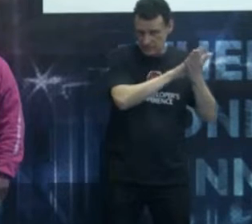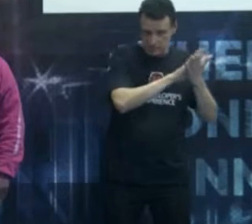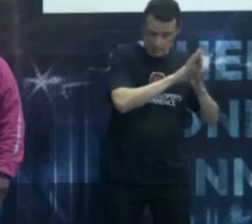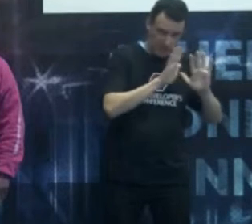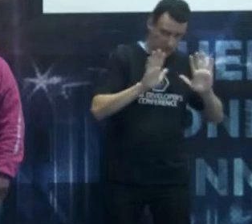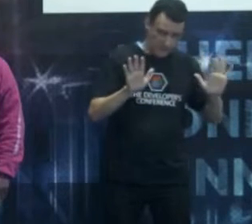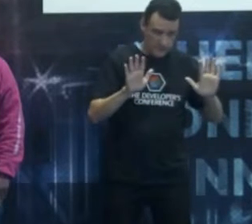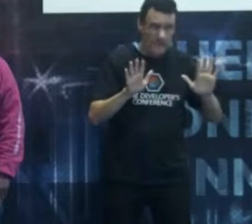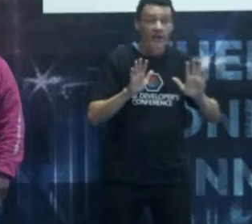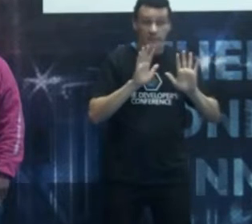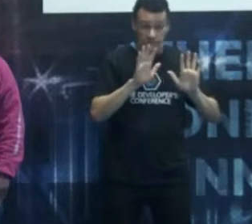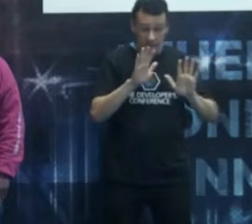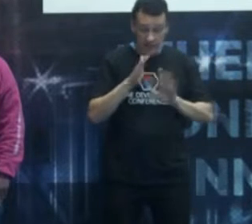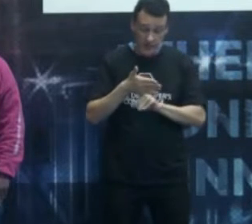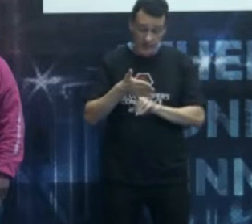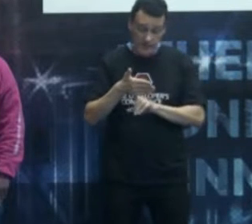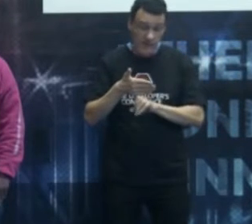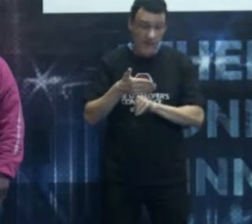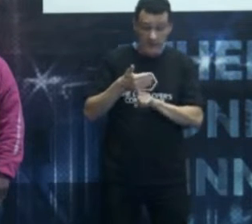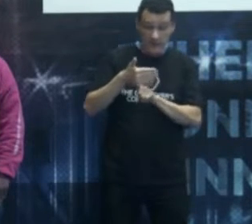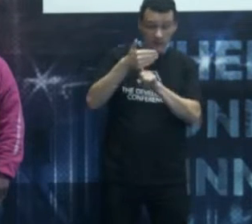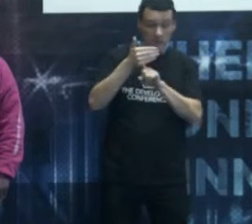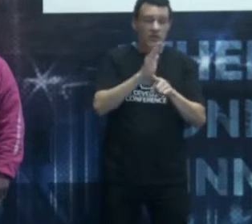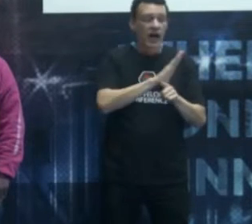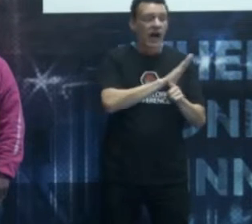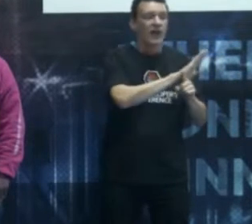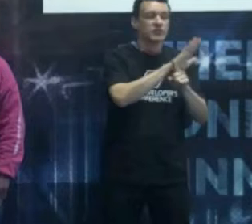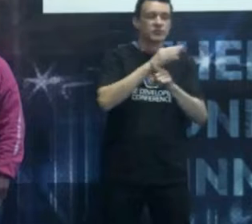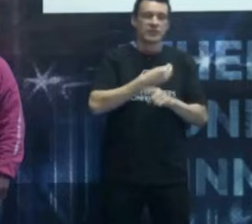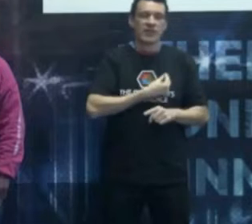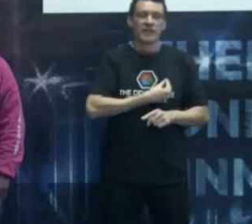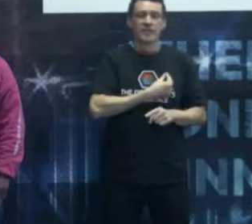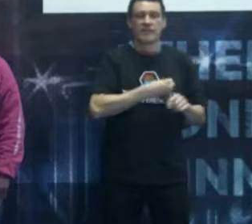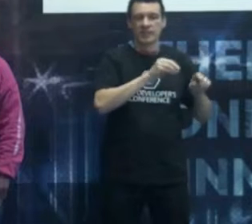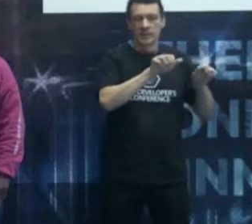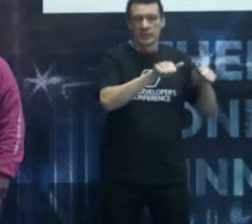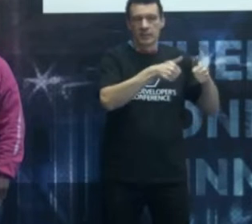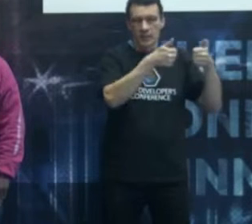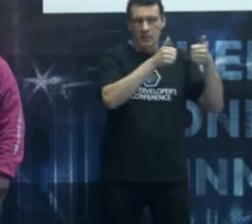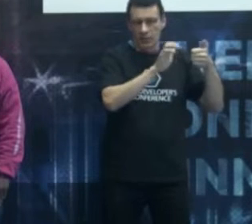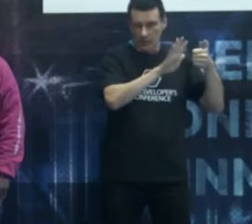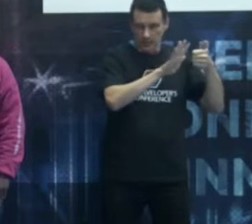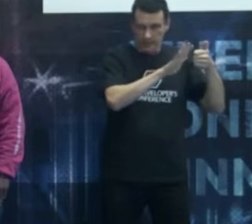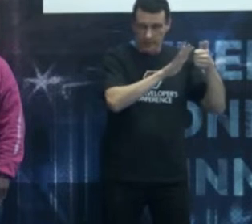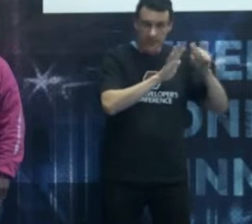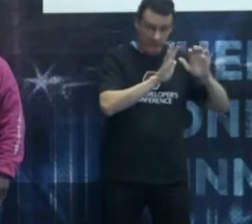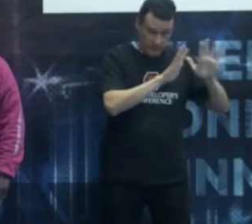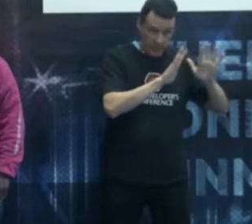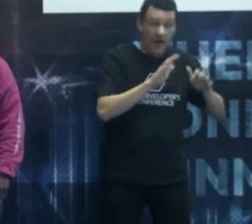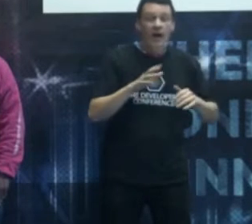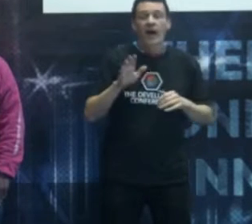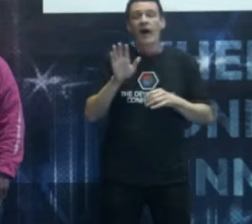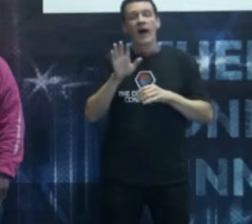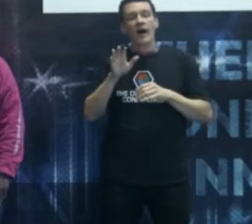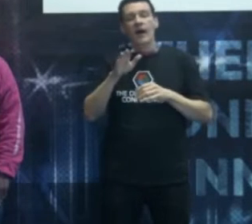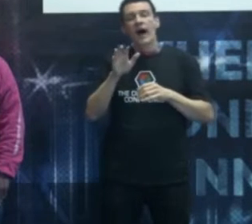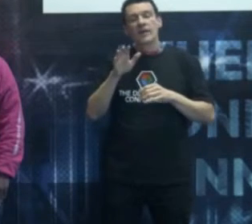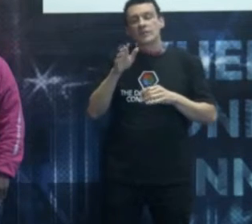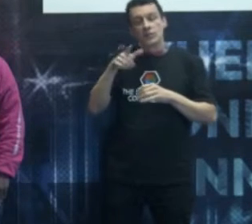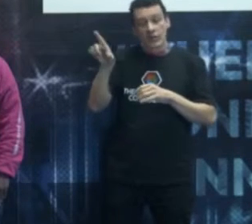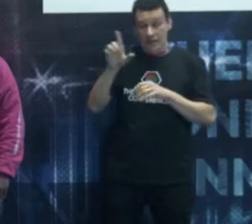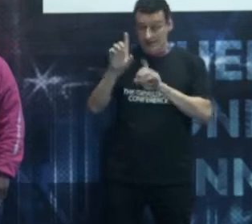ela facilita a vida. Para nós, pessoas com deficiência, ela viabiliza muita coisa. Ela torna possível muita